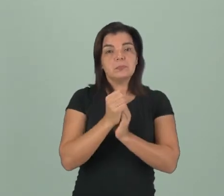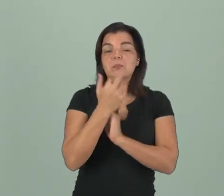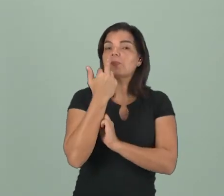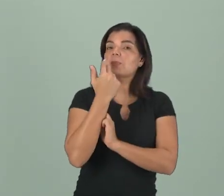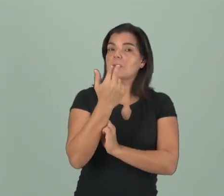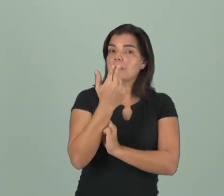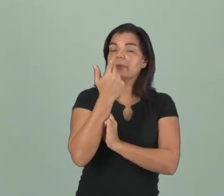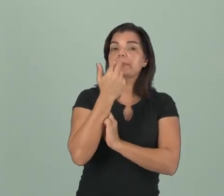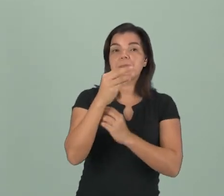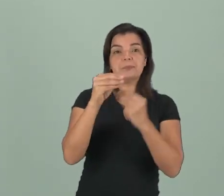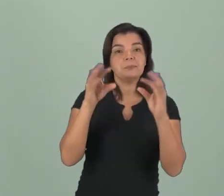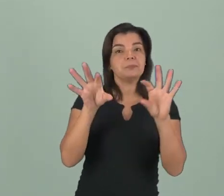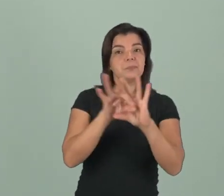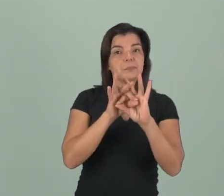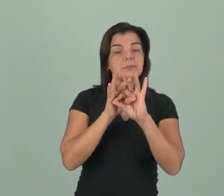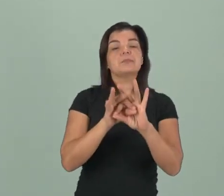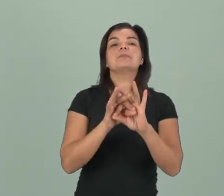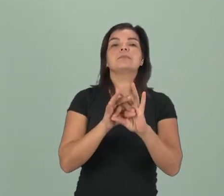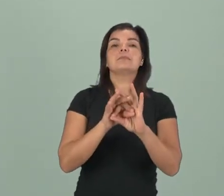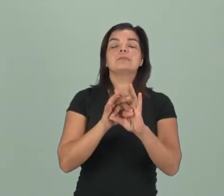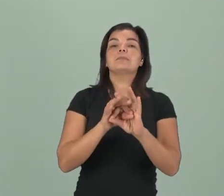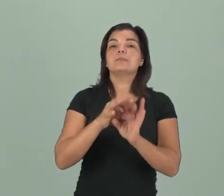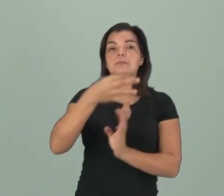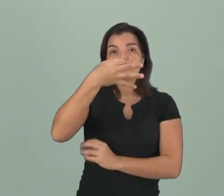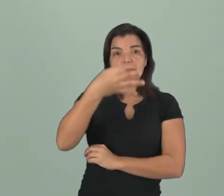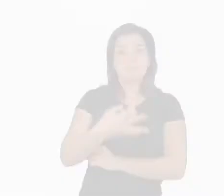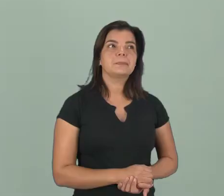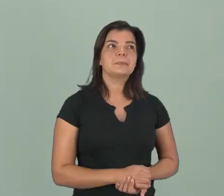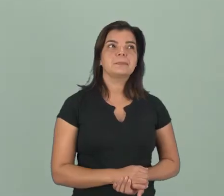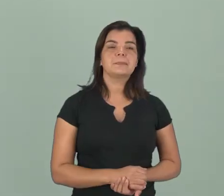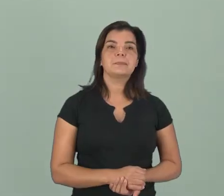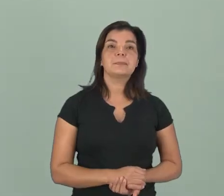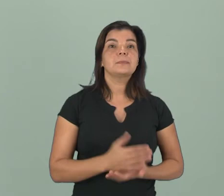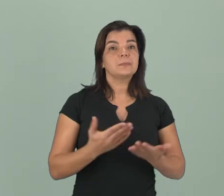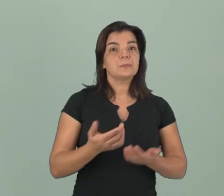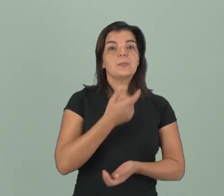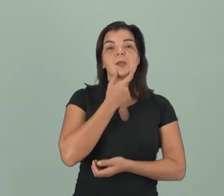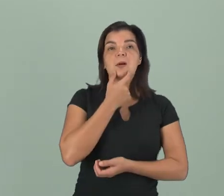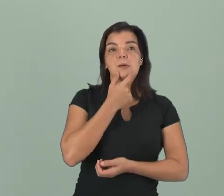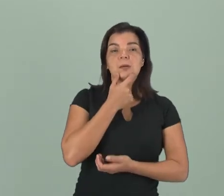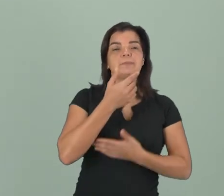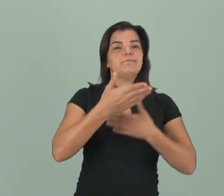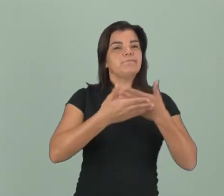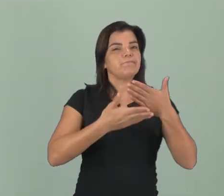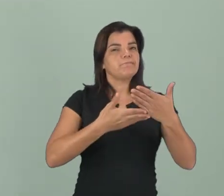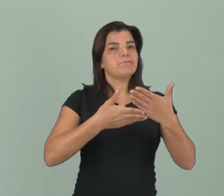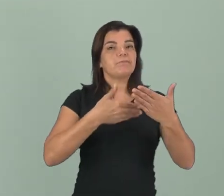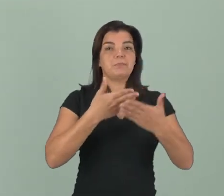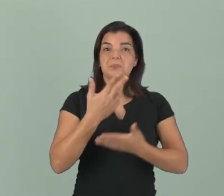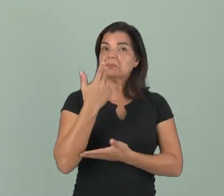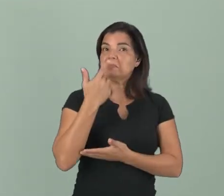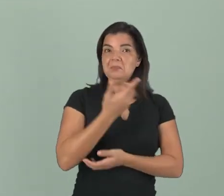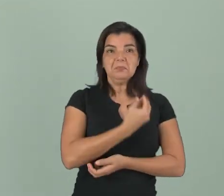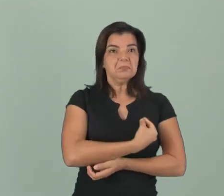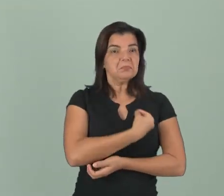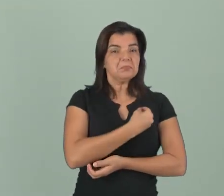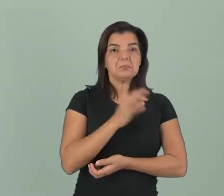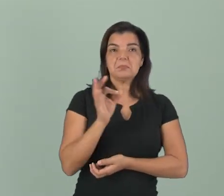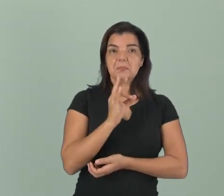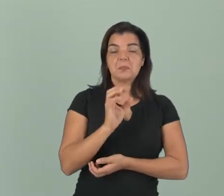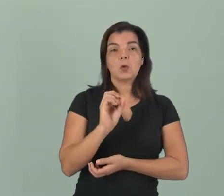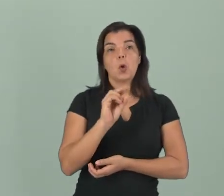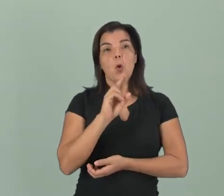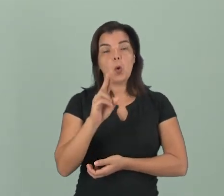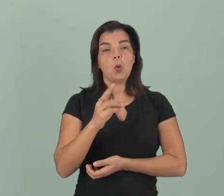algumas línguas ou idiomas alguns dialetos para poder virar um idioma oficial como Inglês passou então de um idioma que nem existia